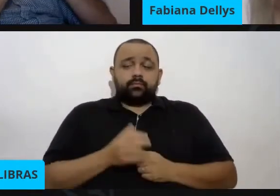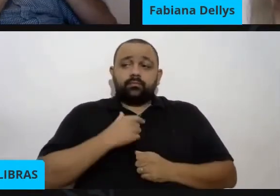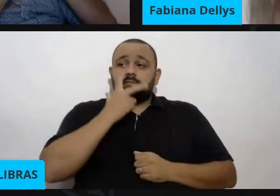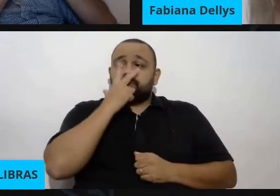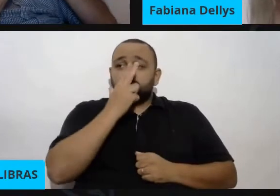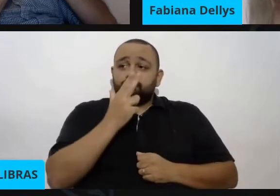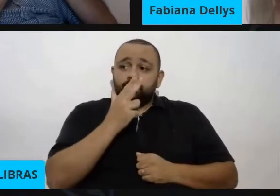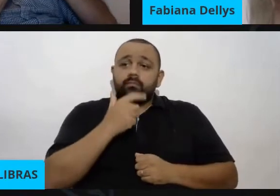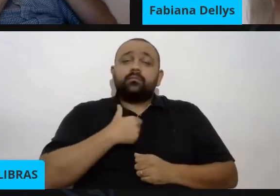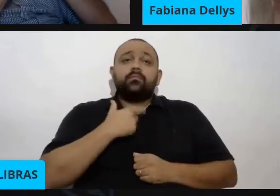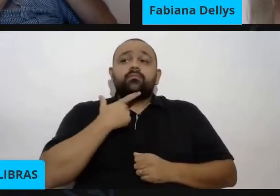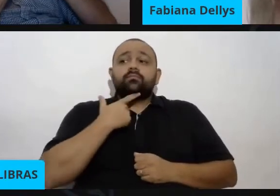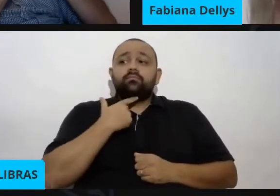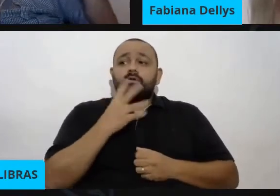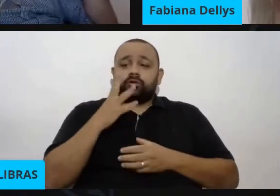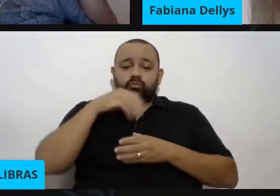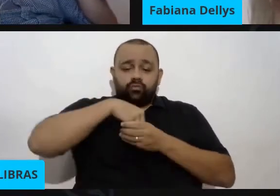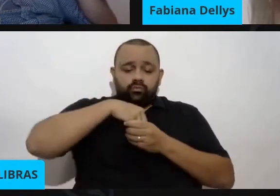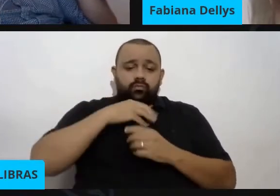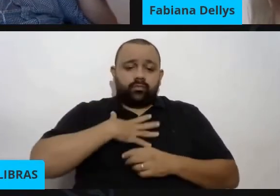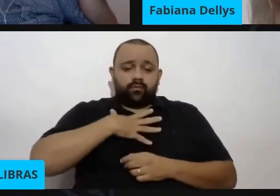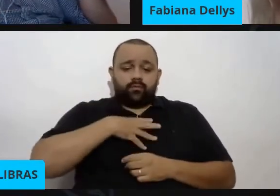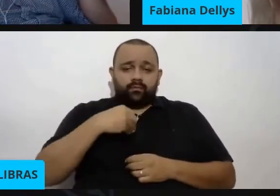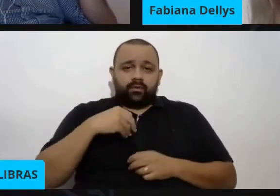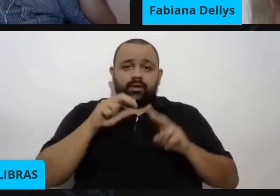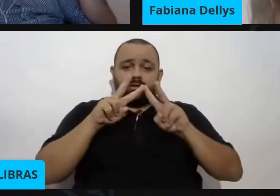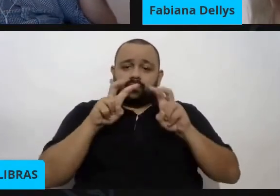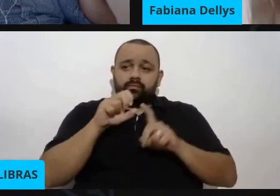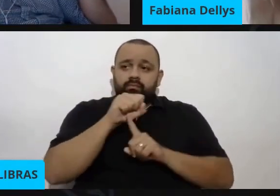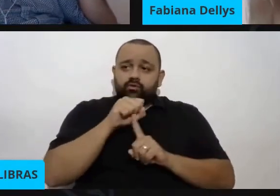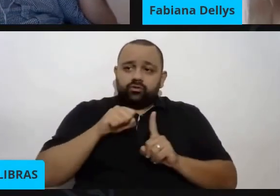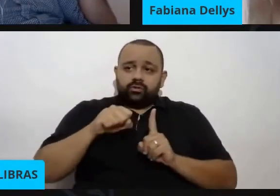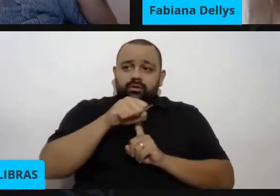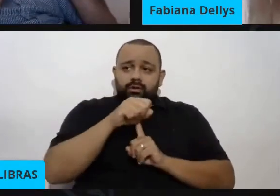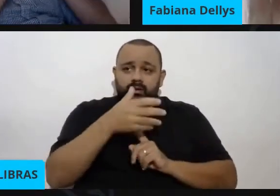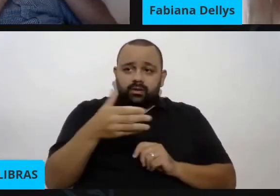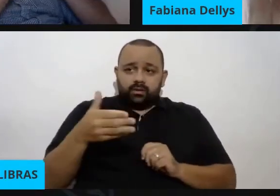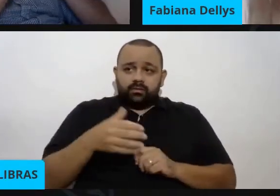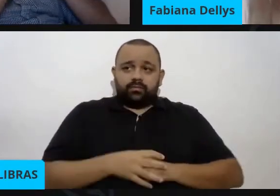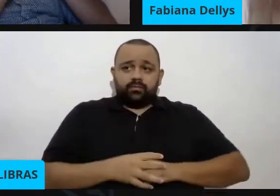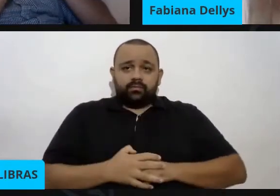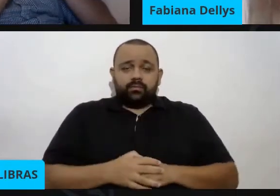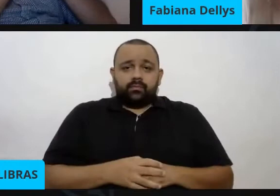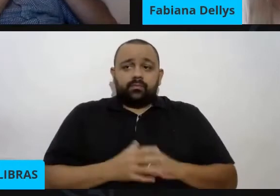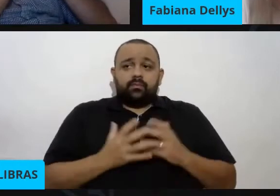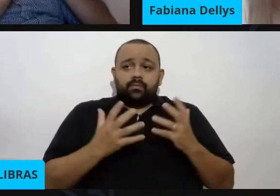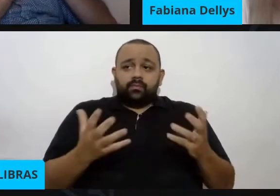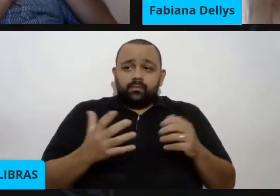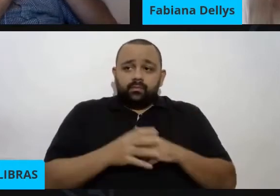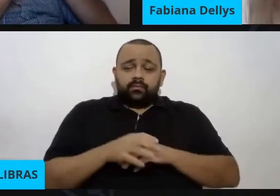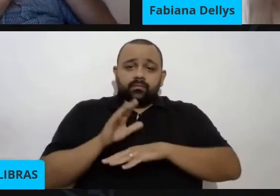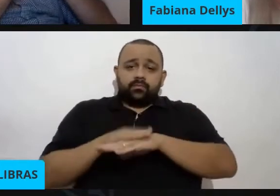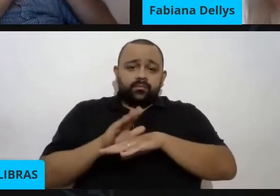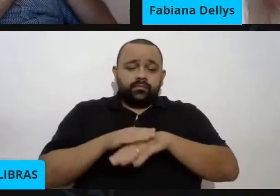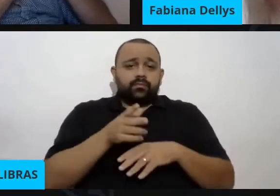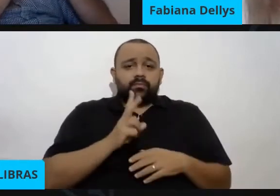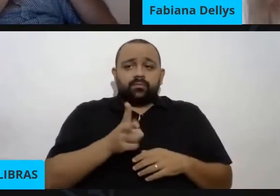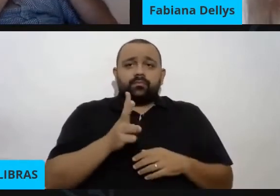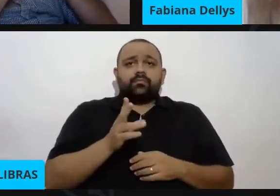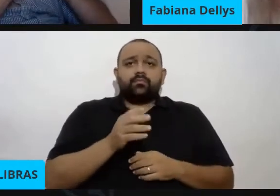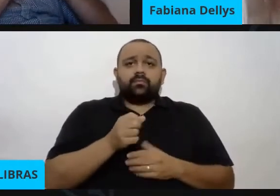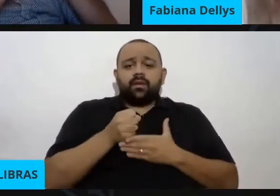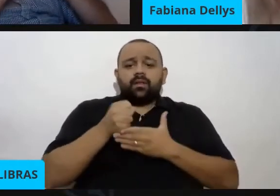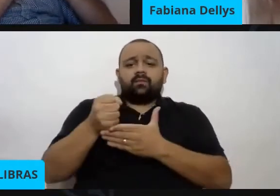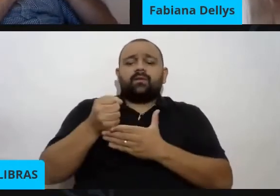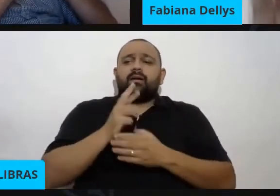sempre quis incluir ele numa sociedade, Sim. né? e sempre quis levar ele a